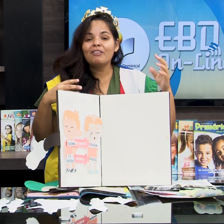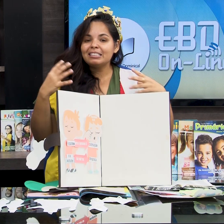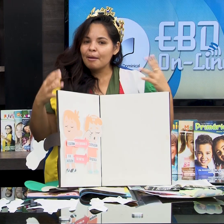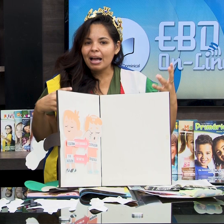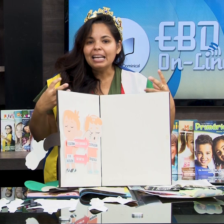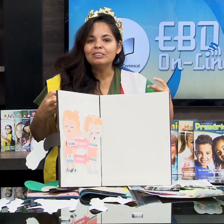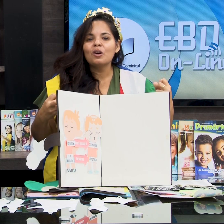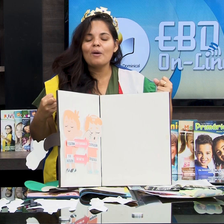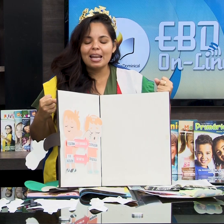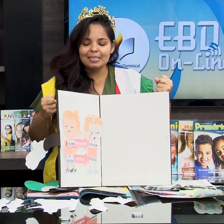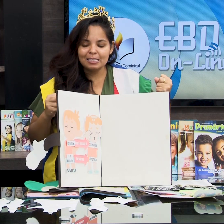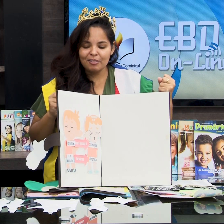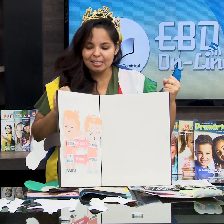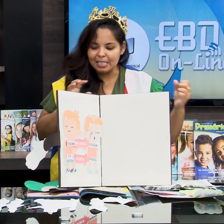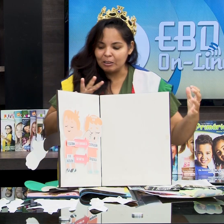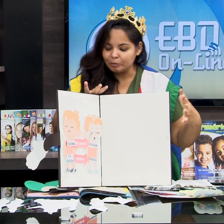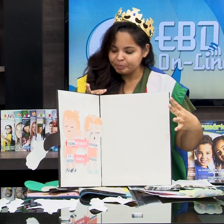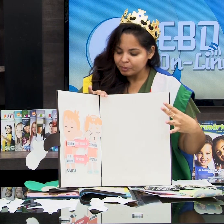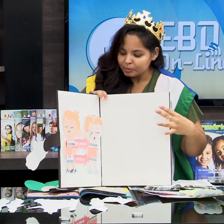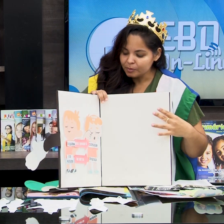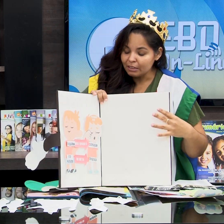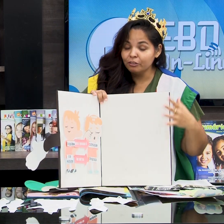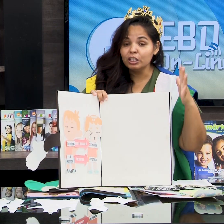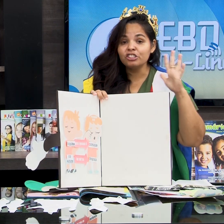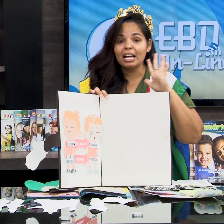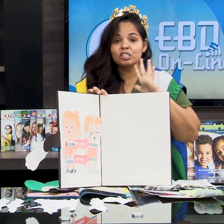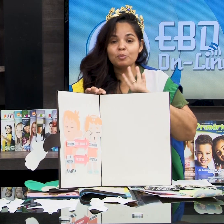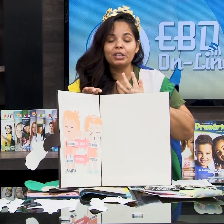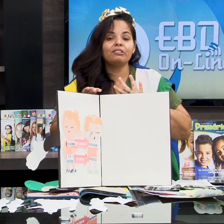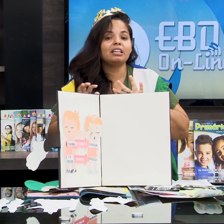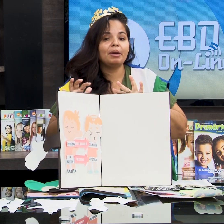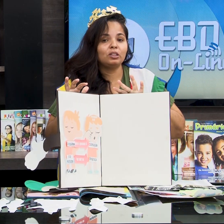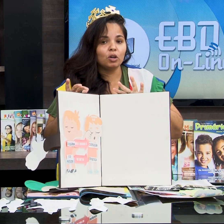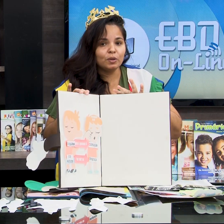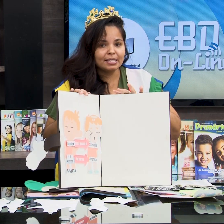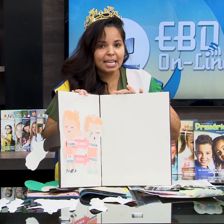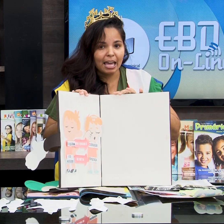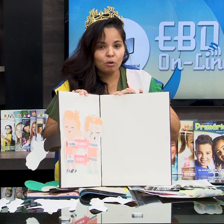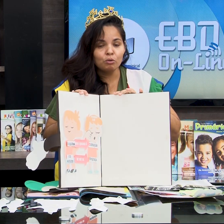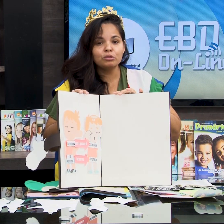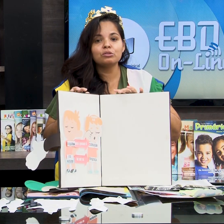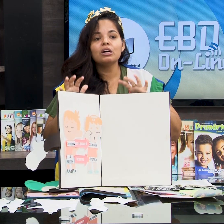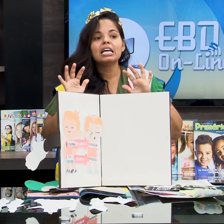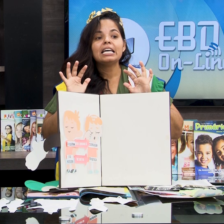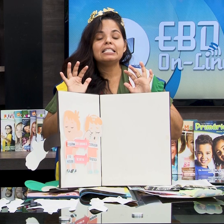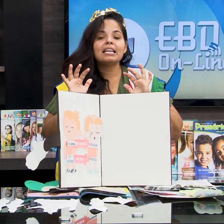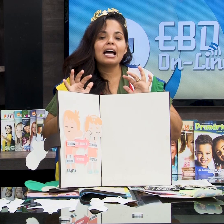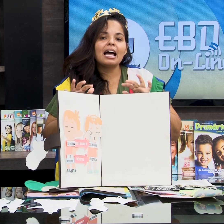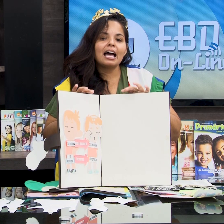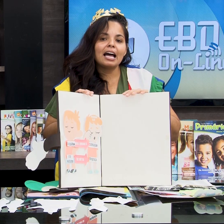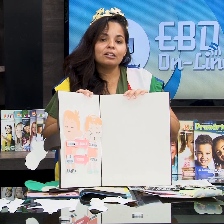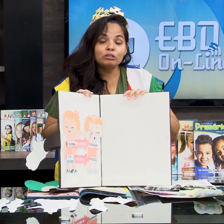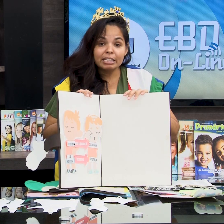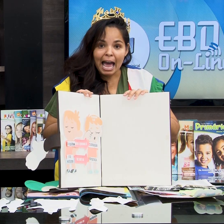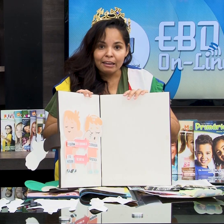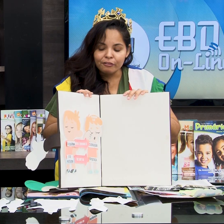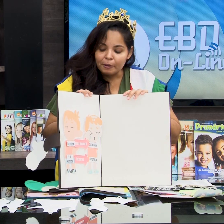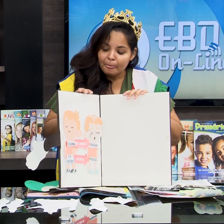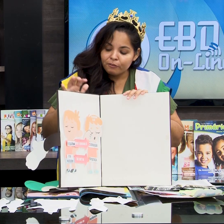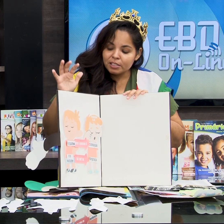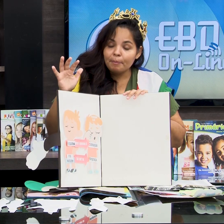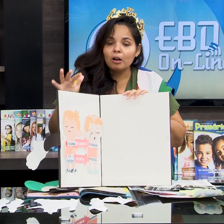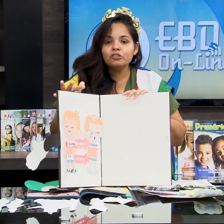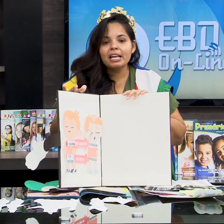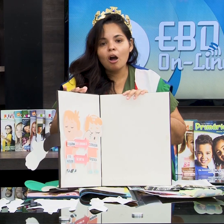E você vai trabalhando com elas esse versículo. Vou deixar disponível também todo esse recurso no